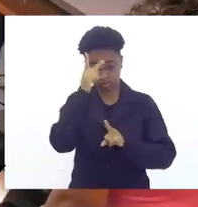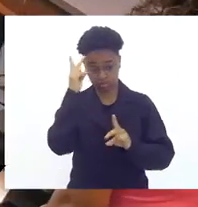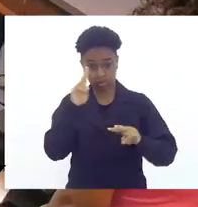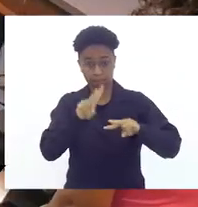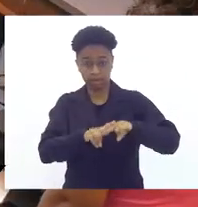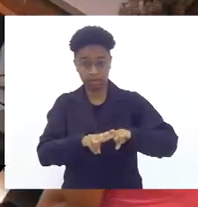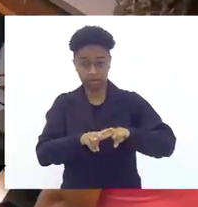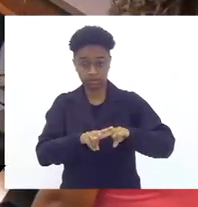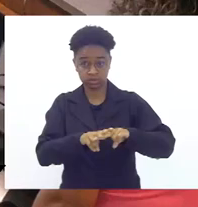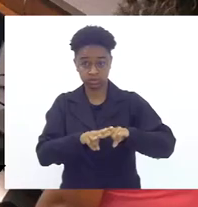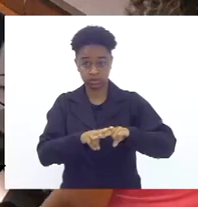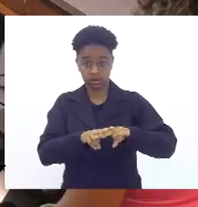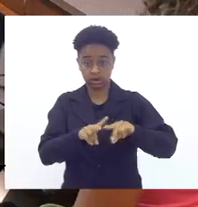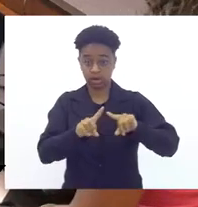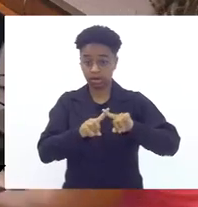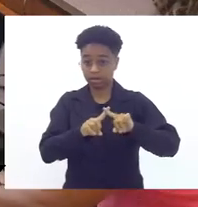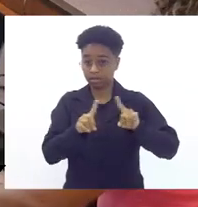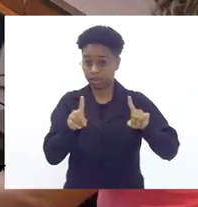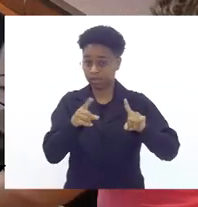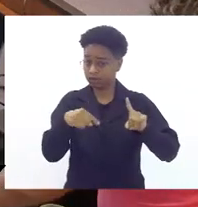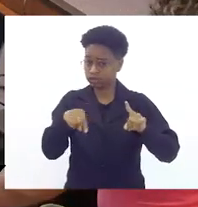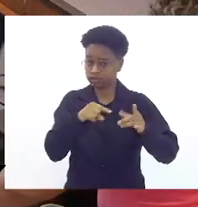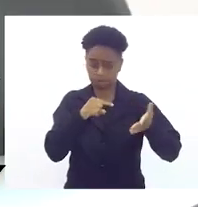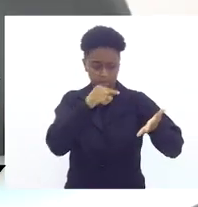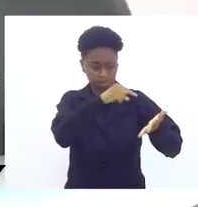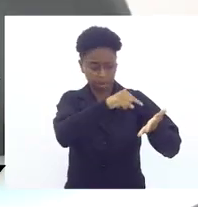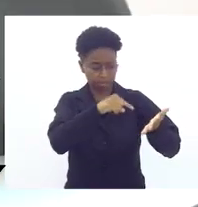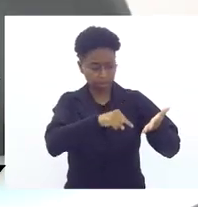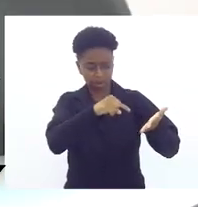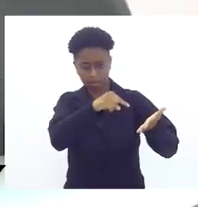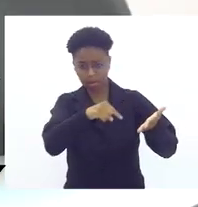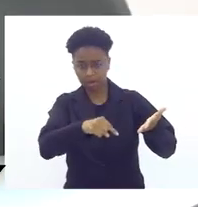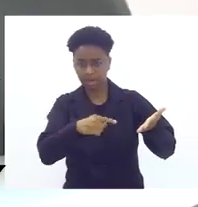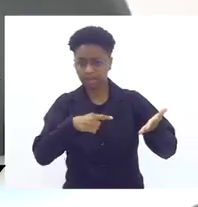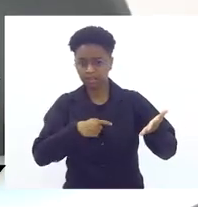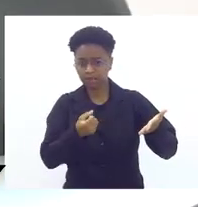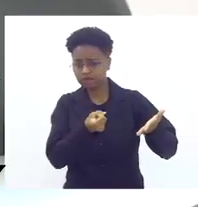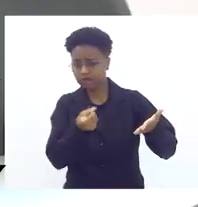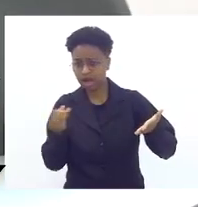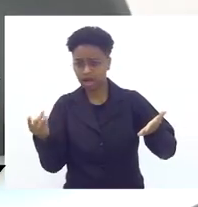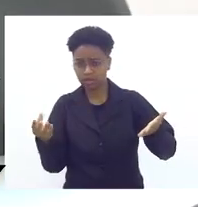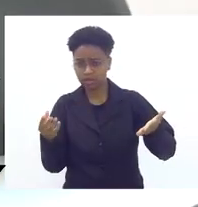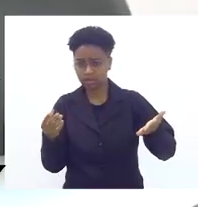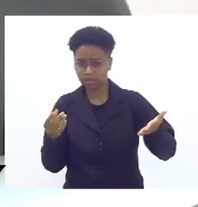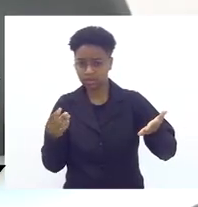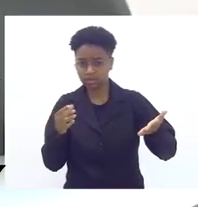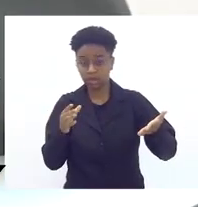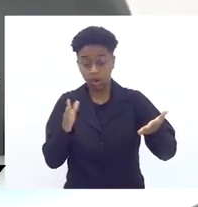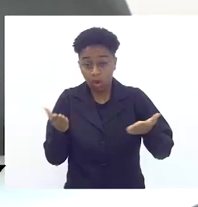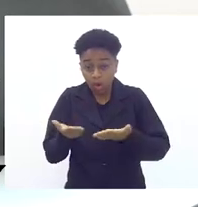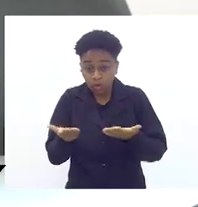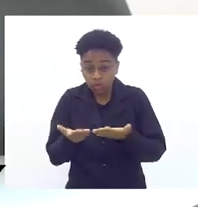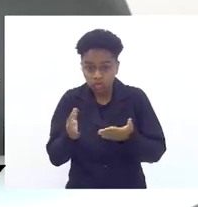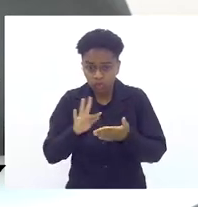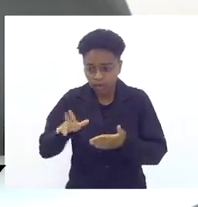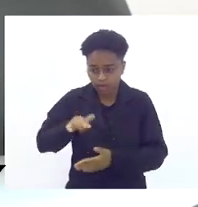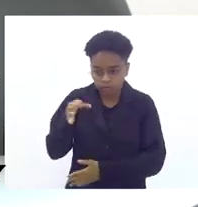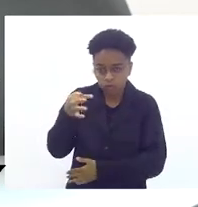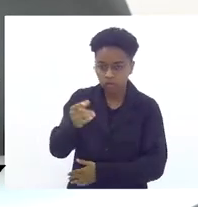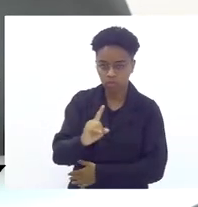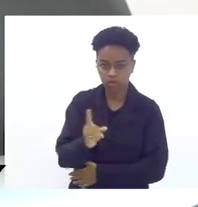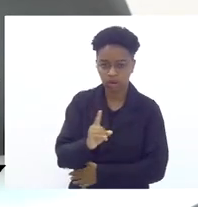aponta vários que estão sendo que não vão ser não que estão sendo hoje